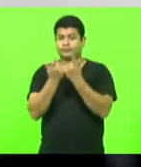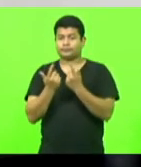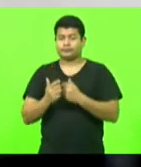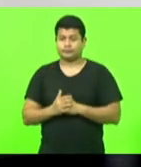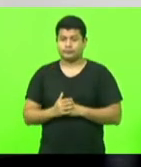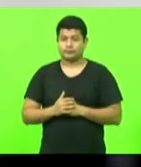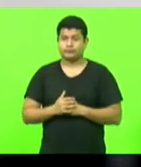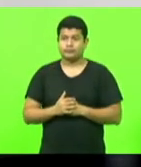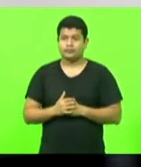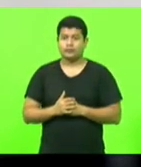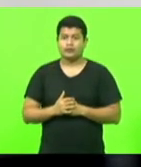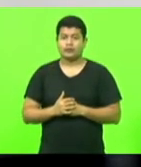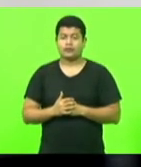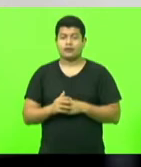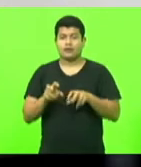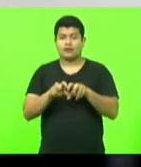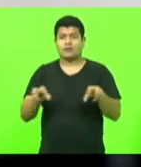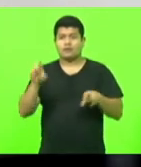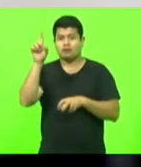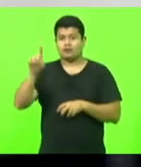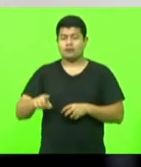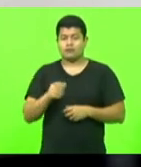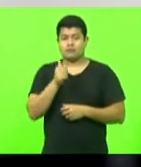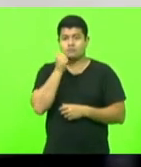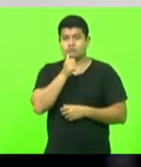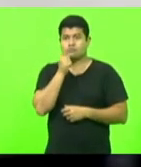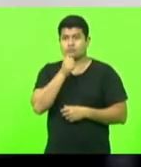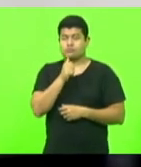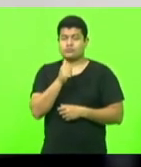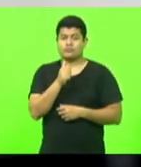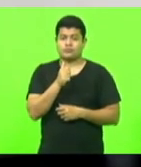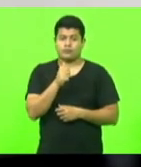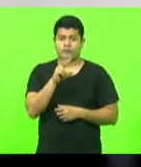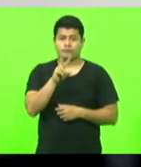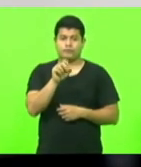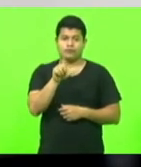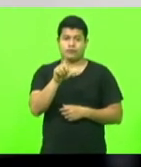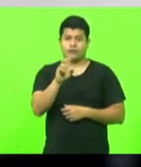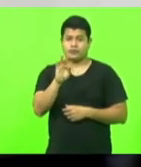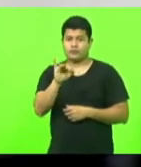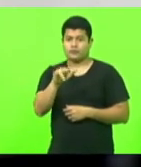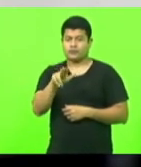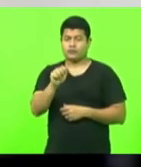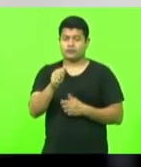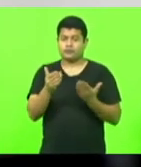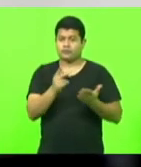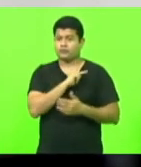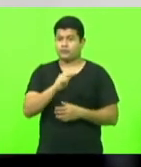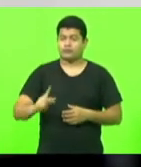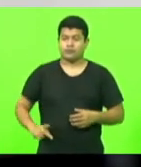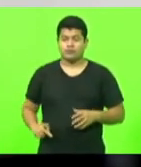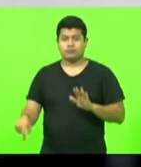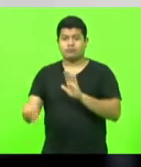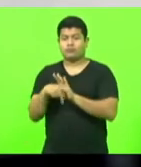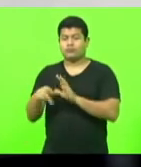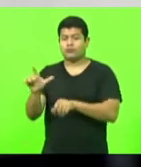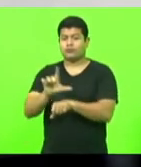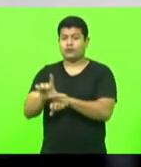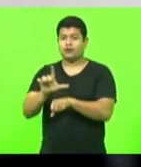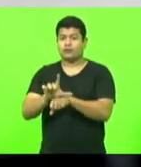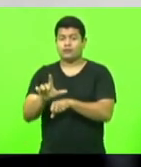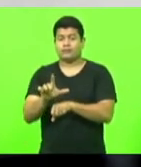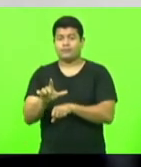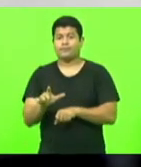diretora ficou composta pela Valentina Jung, na condição de presidente, ela que é de Lages, a